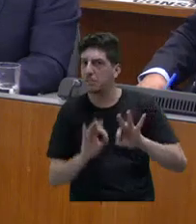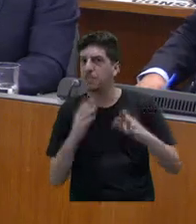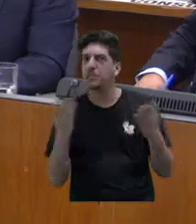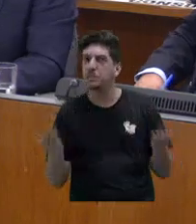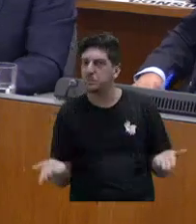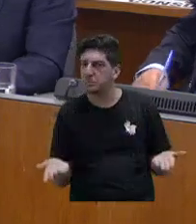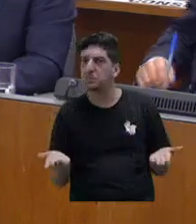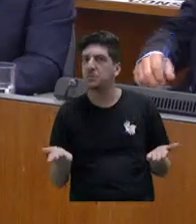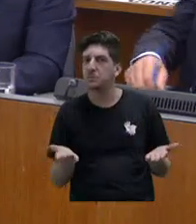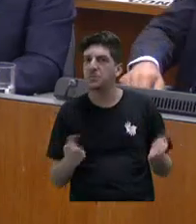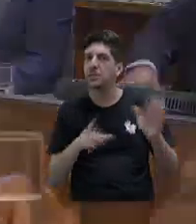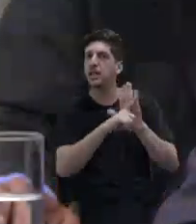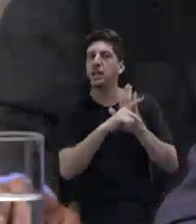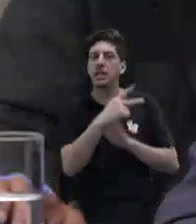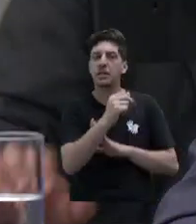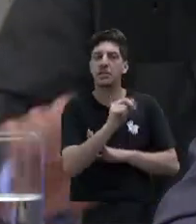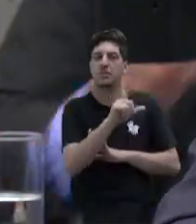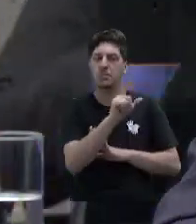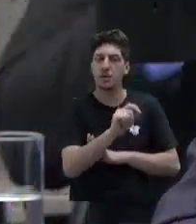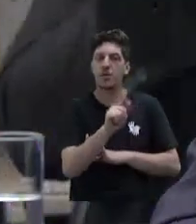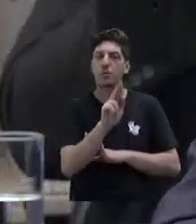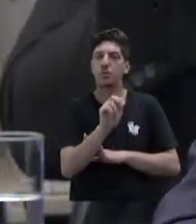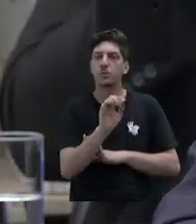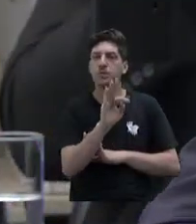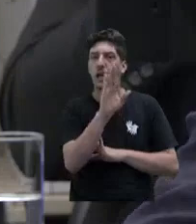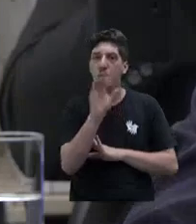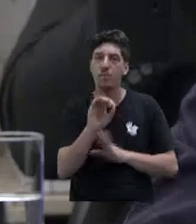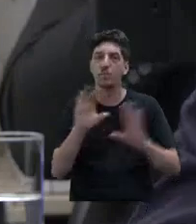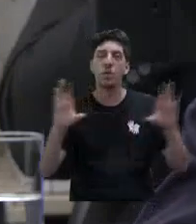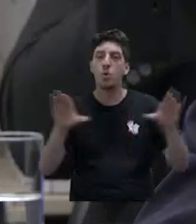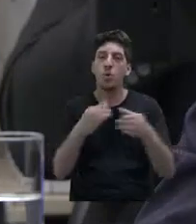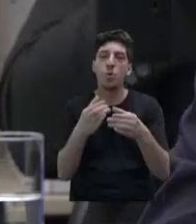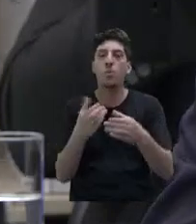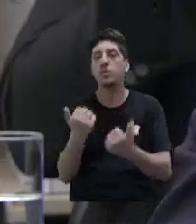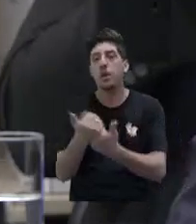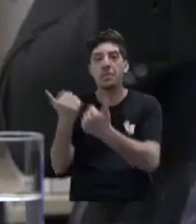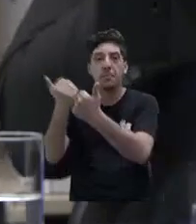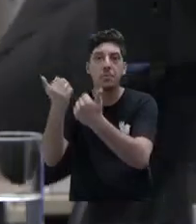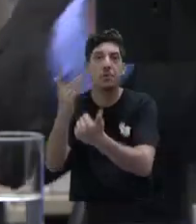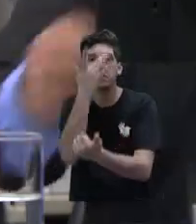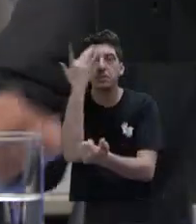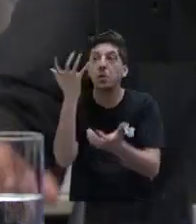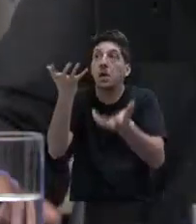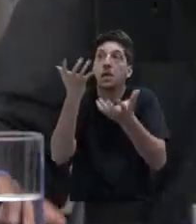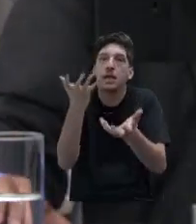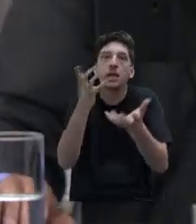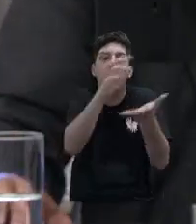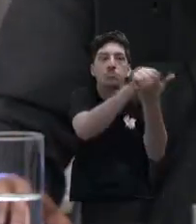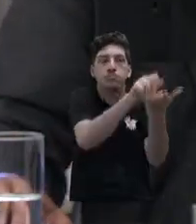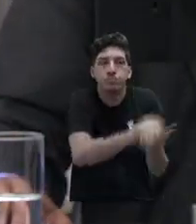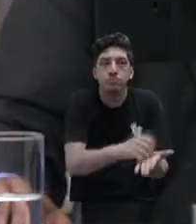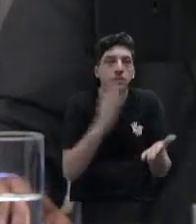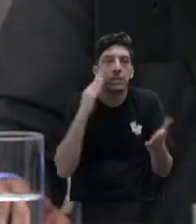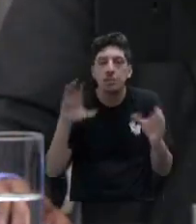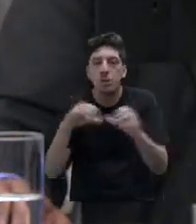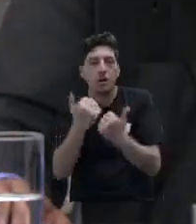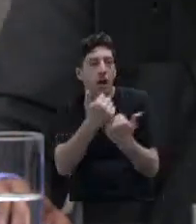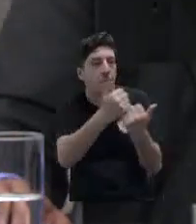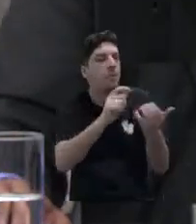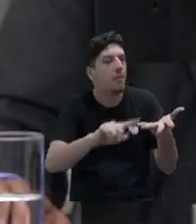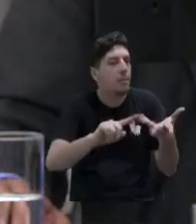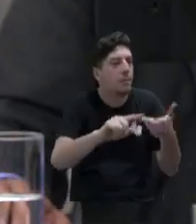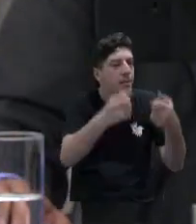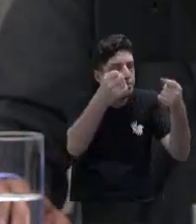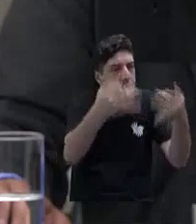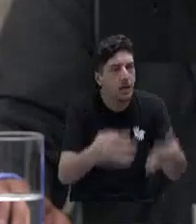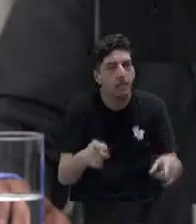dentro dessa questão da Paulo Gustavo, para a constituição de uma equipe de apoio aos proponentes de instituição de equipe de pareceristas e de busca